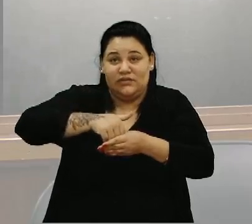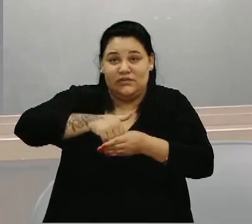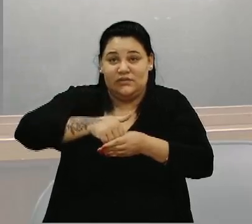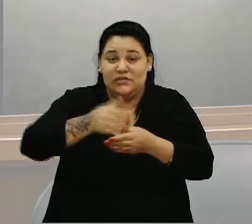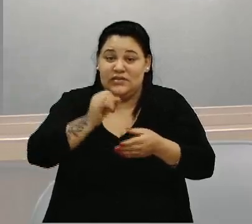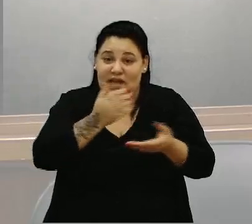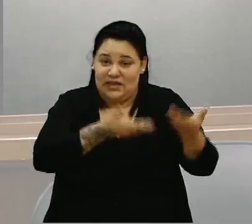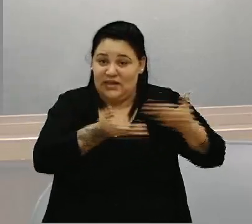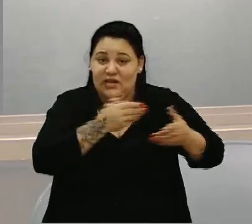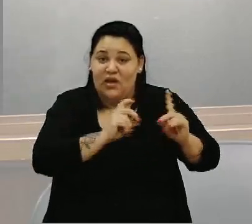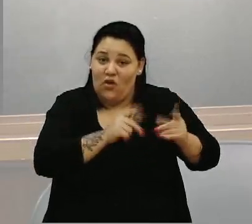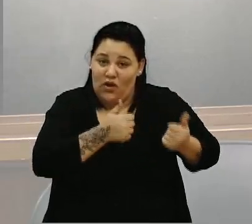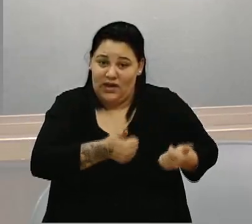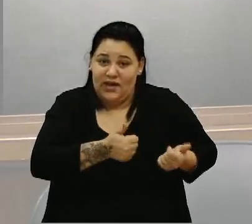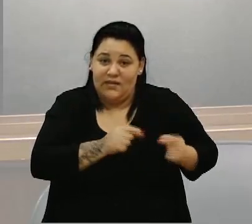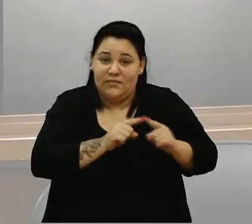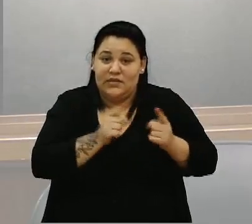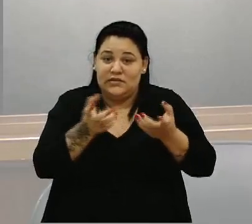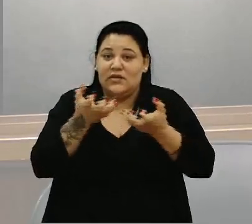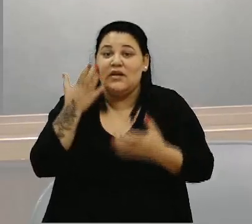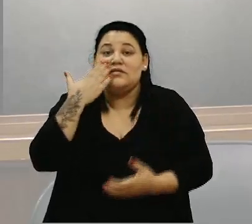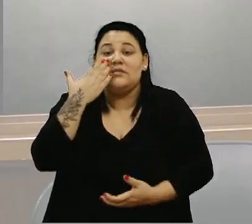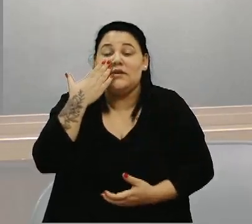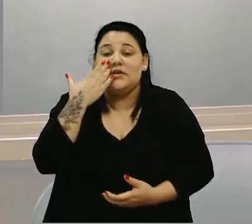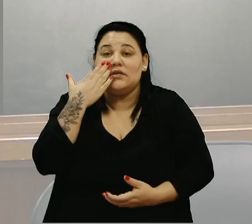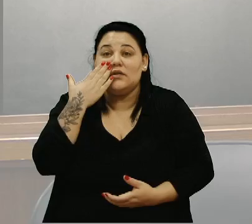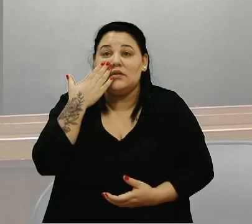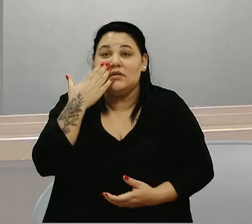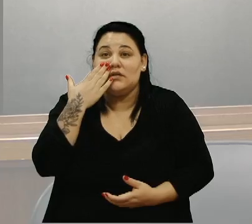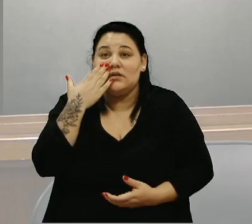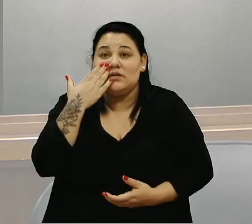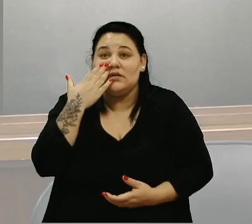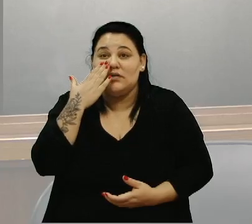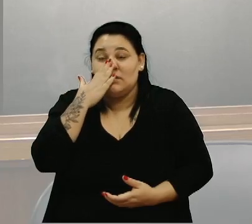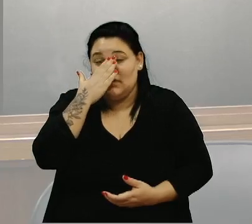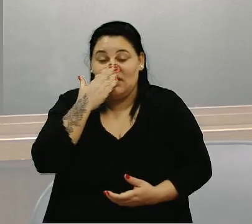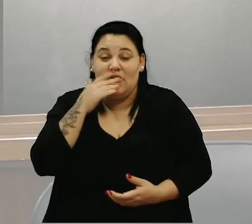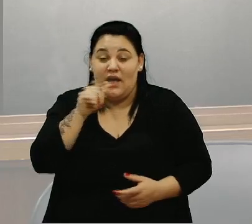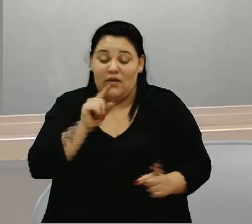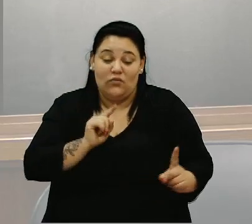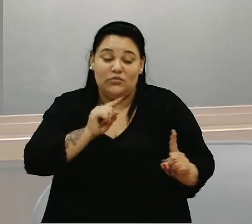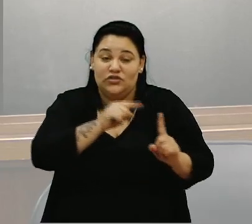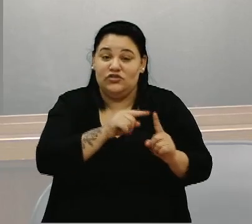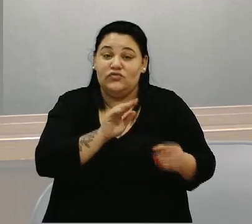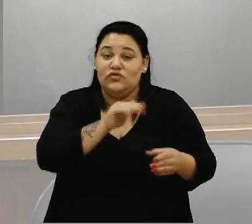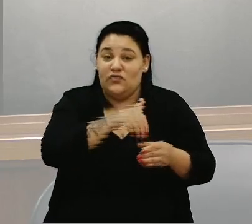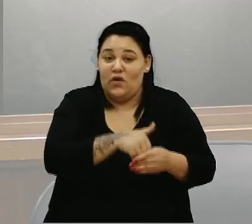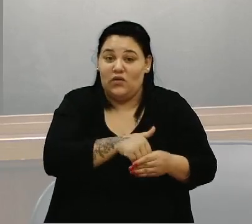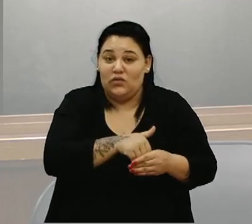mas eu quero saber se é com fins eleitorais